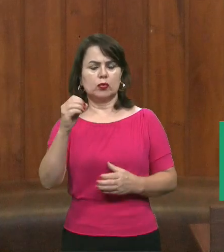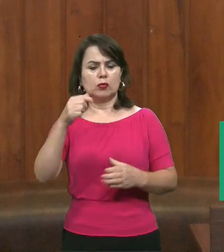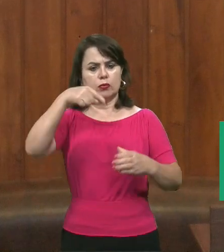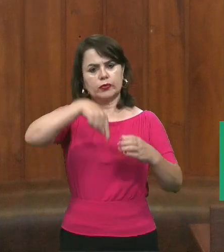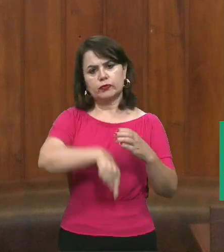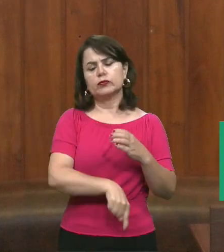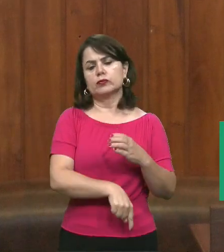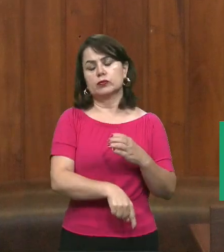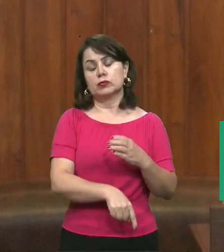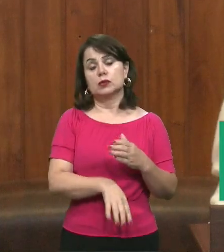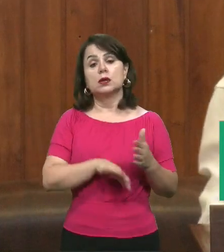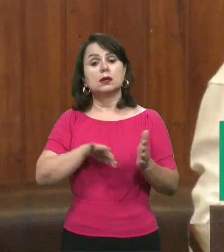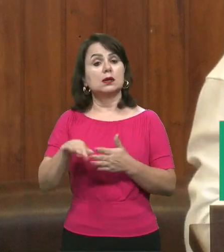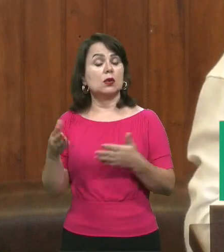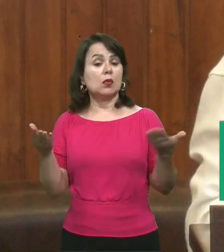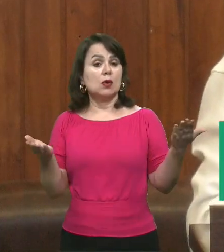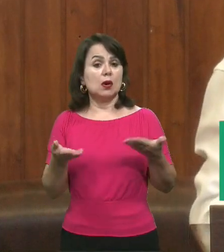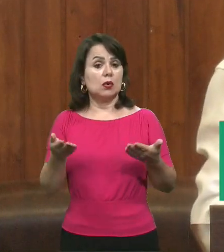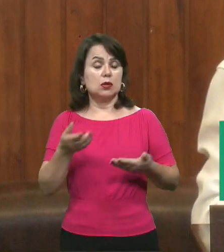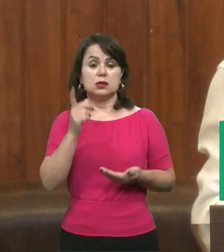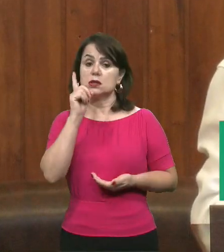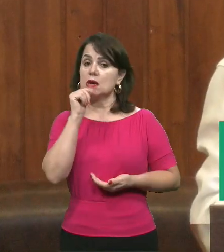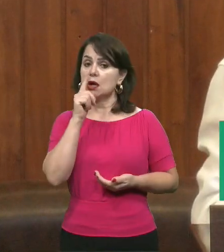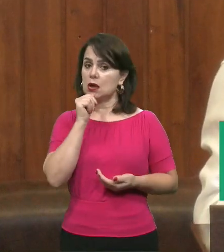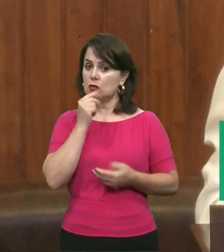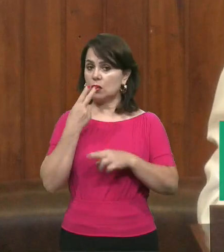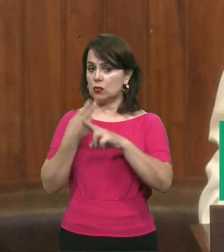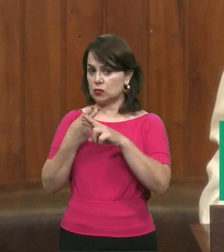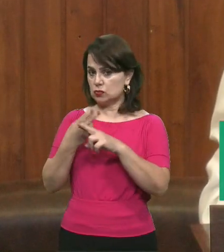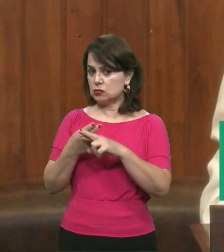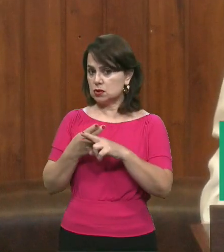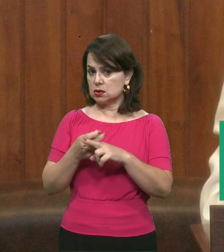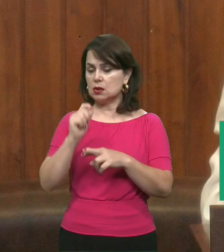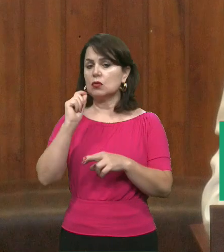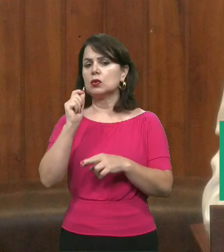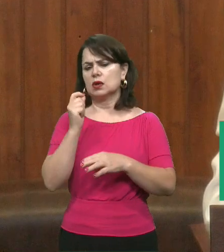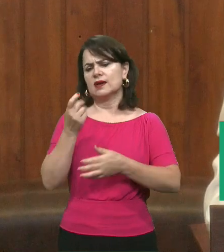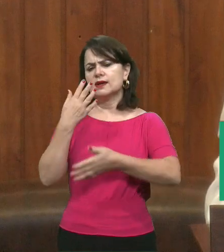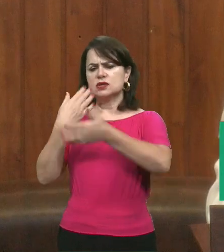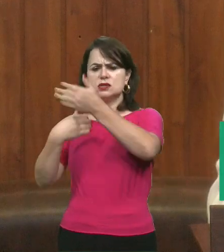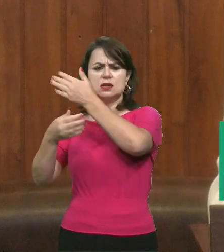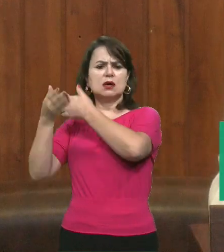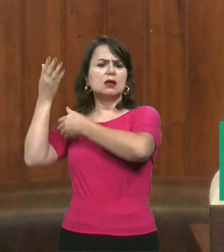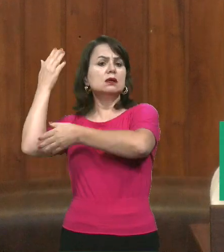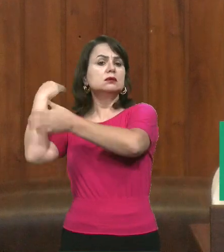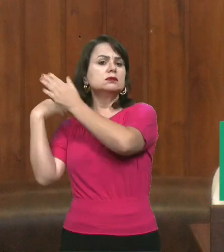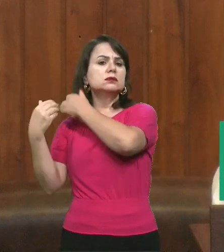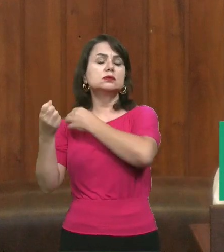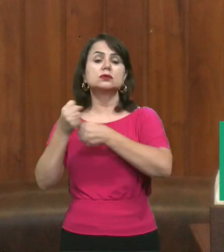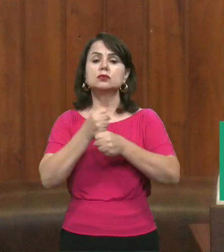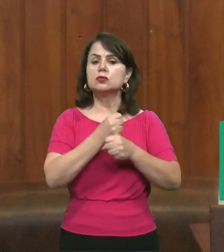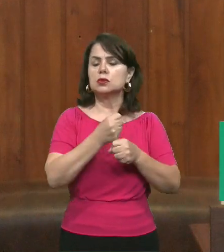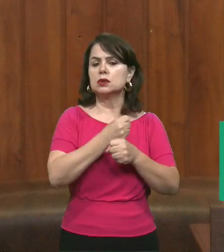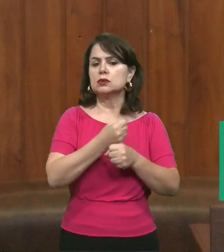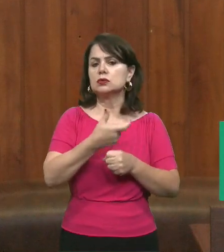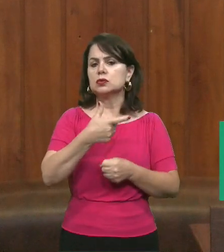estamos utilizando hoje é lá de 2002. Se não tem, palavras de pessoas do DAE, se não tem o córrego, a